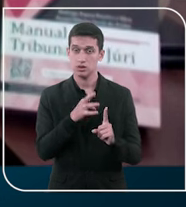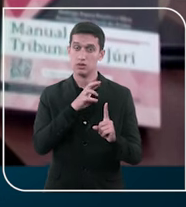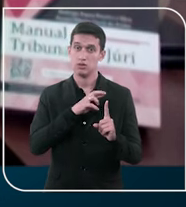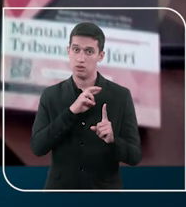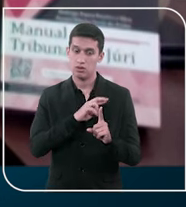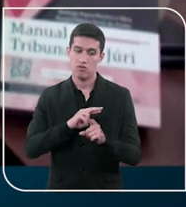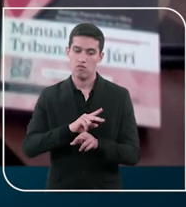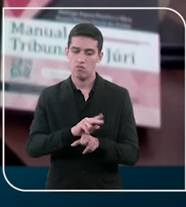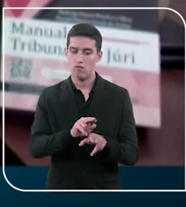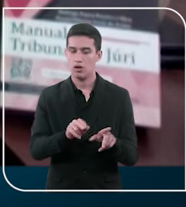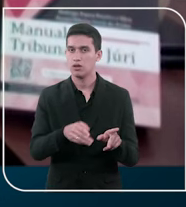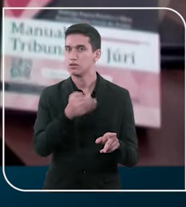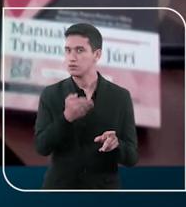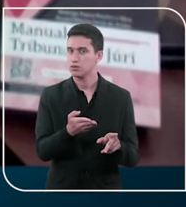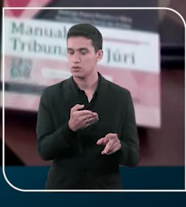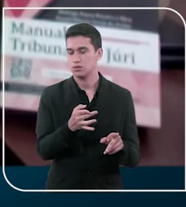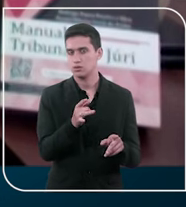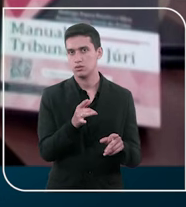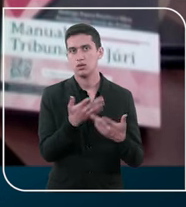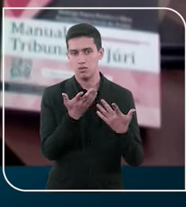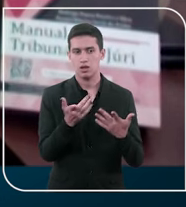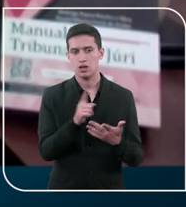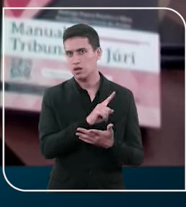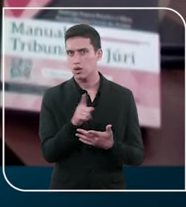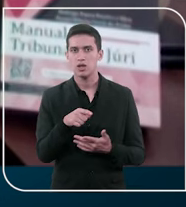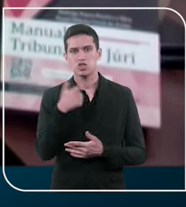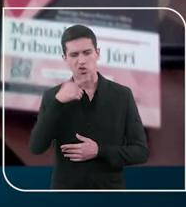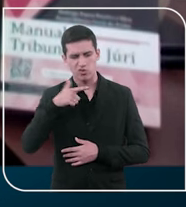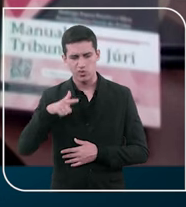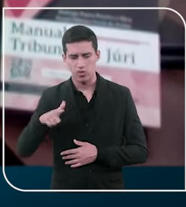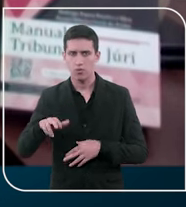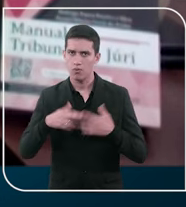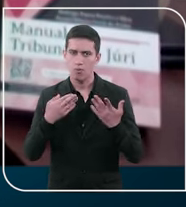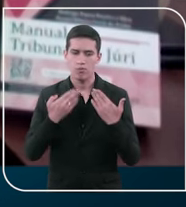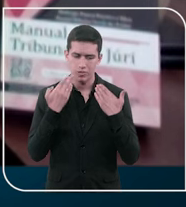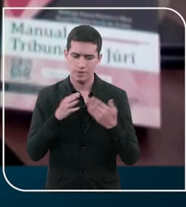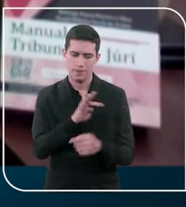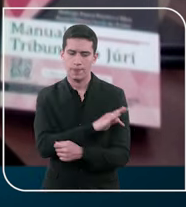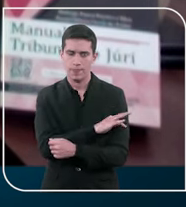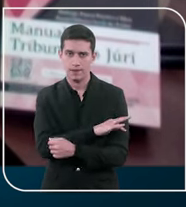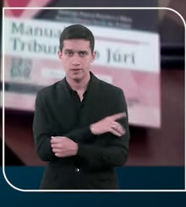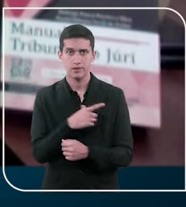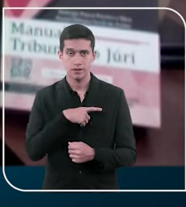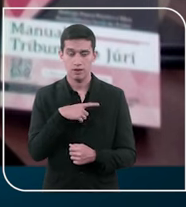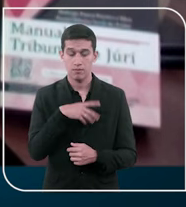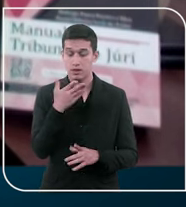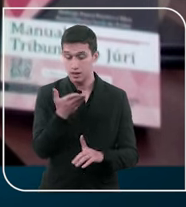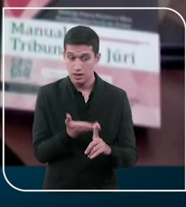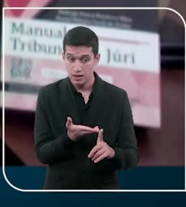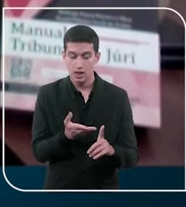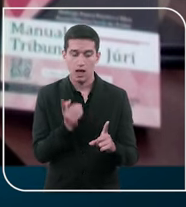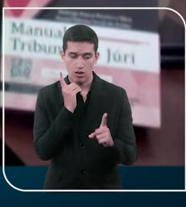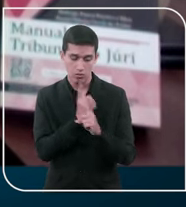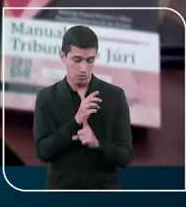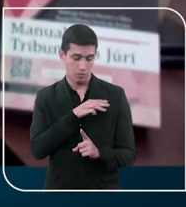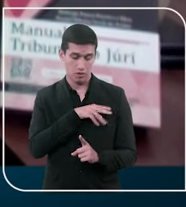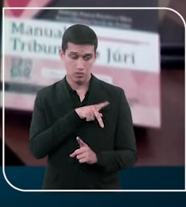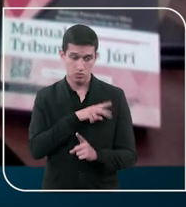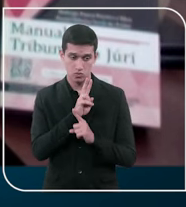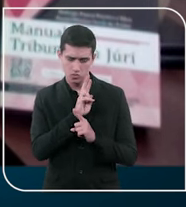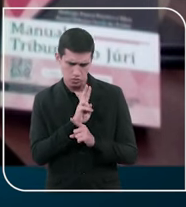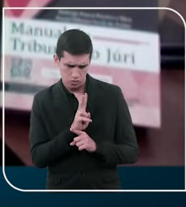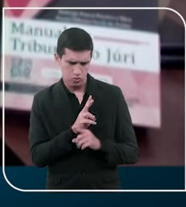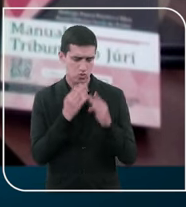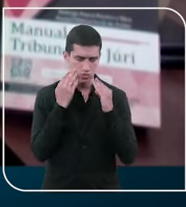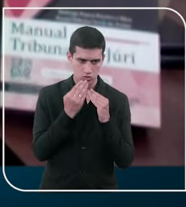essa investigação, a esses elementos, pelo menos aqueles que não são repetíveis, não são provas técnicas, e ele, com base